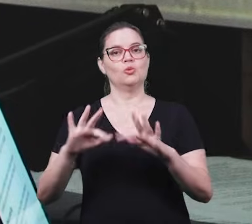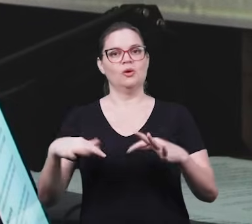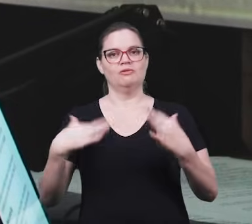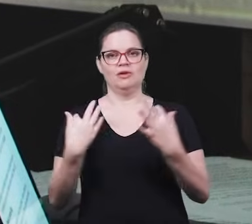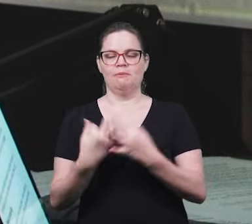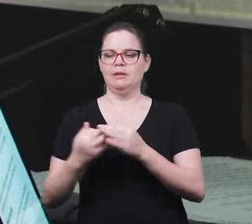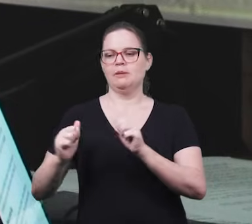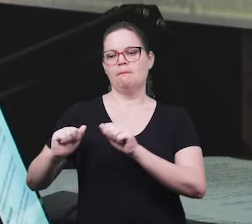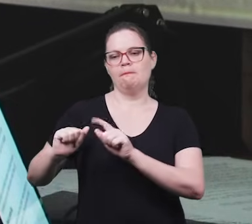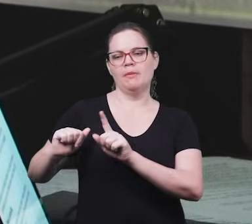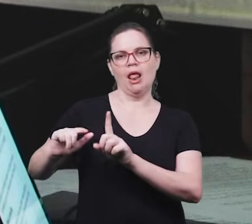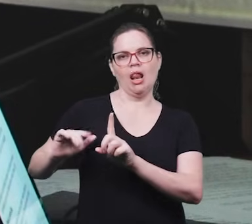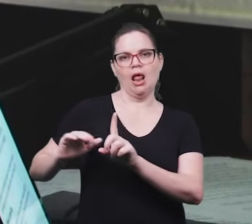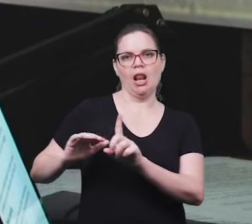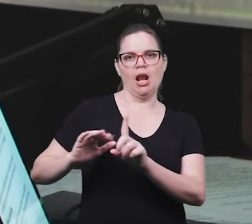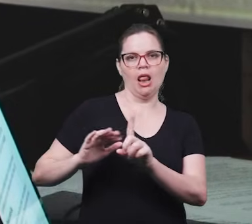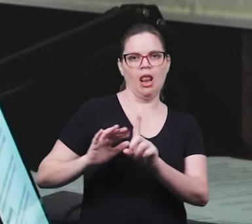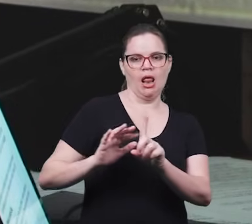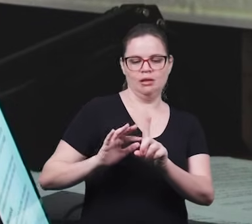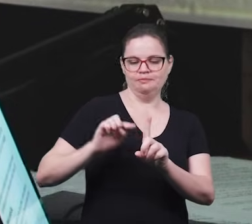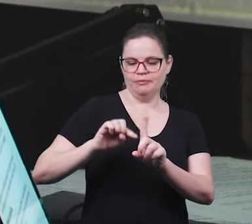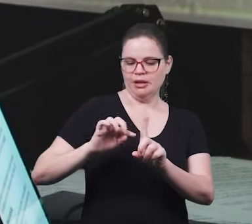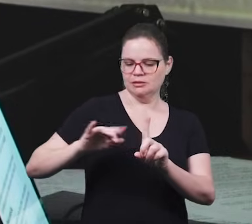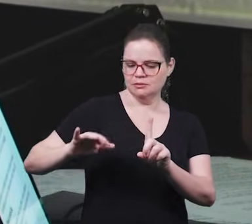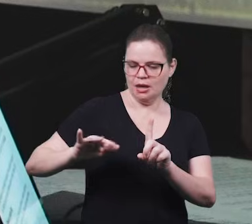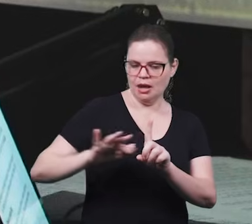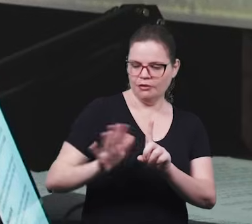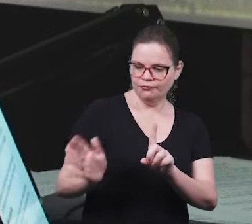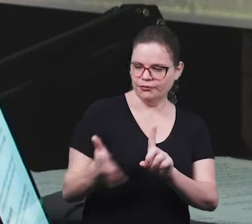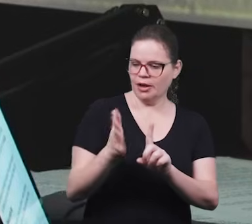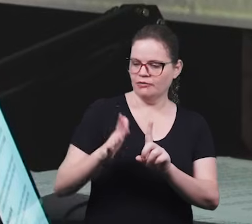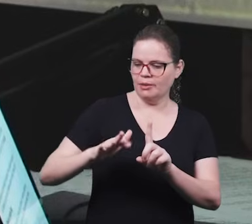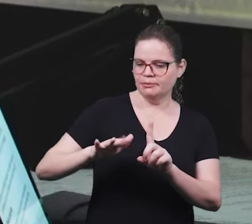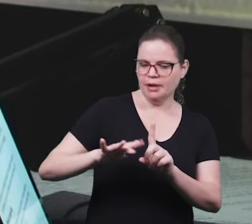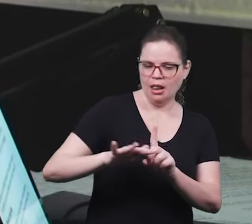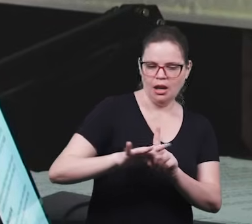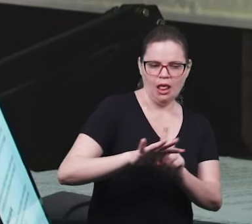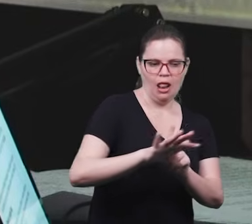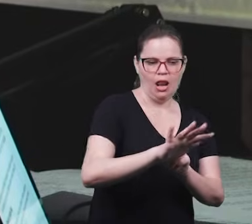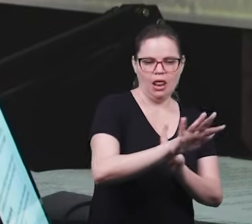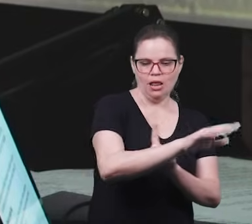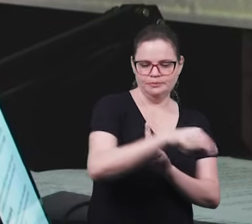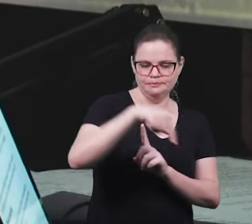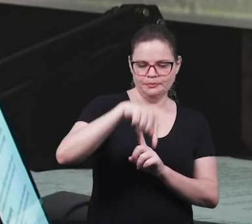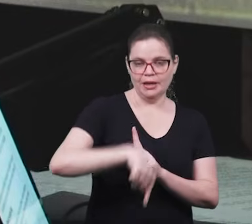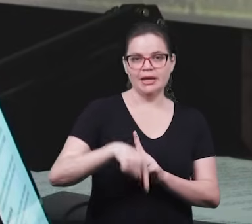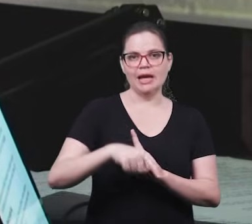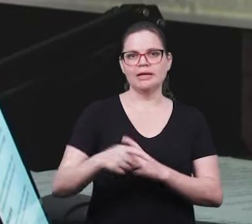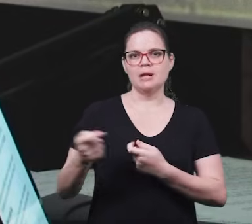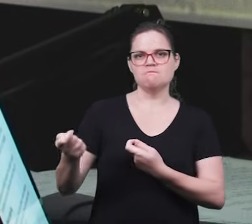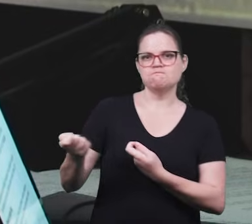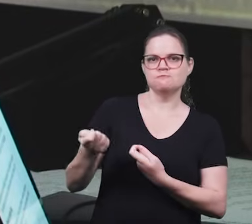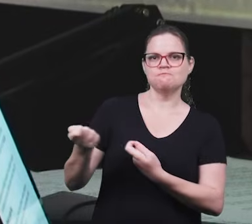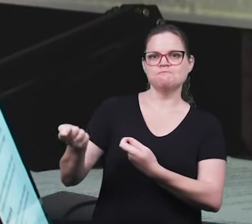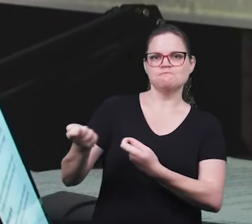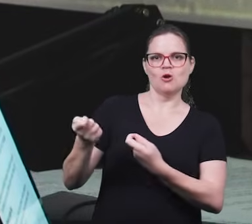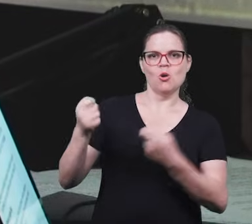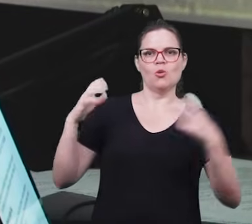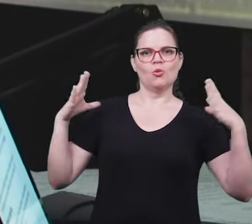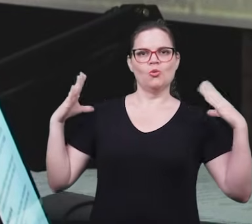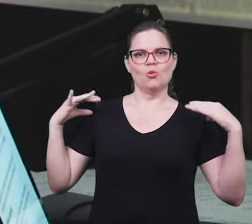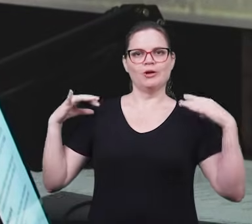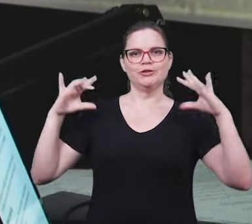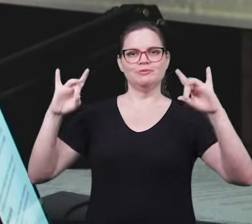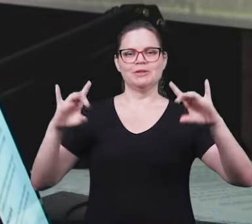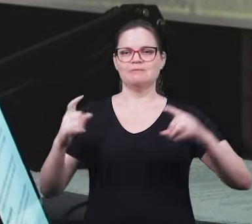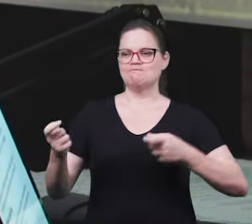e que a palavra diz assim que Jacó, porém, ficou só e lutou com ele um homem até que a alva subiu. Era um